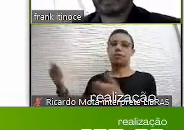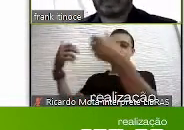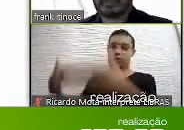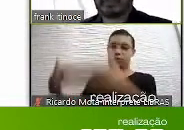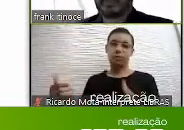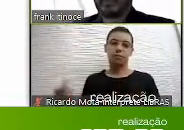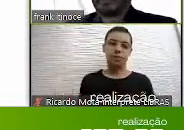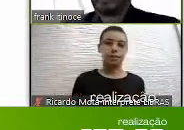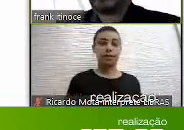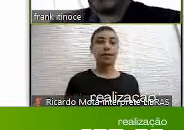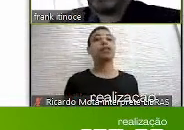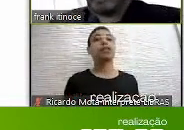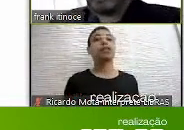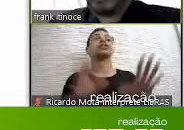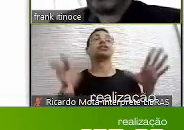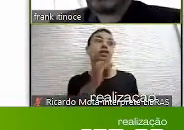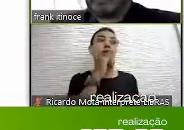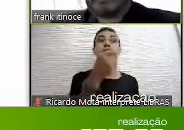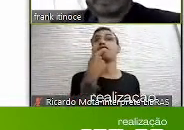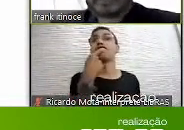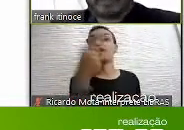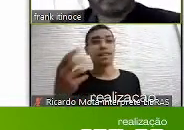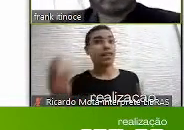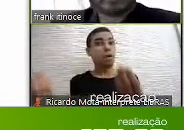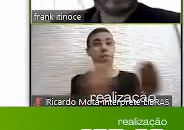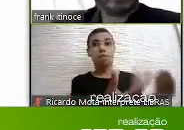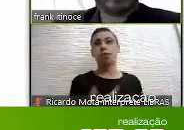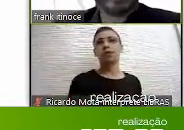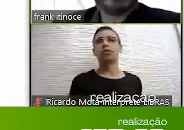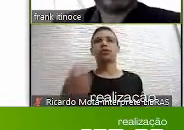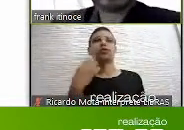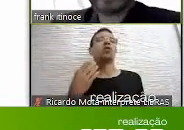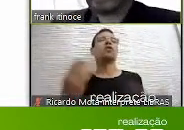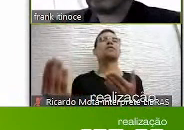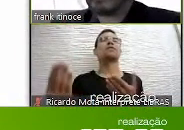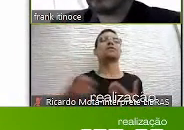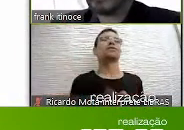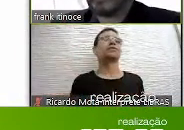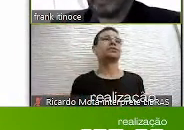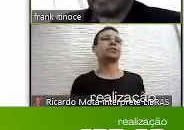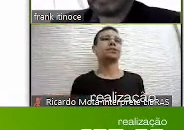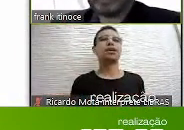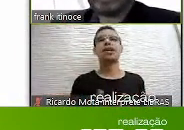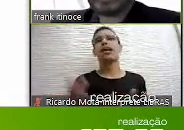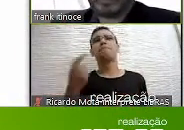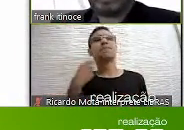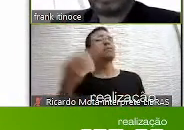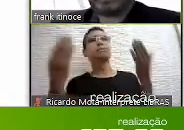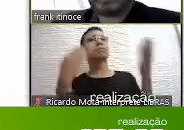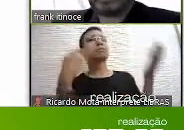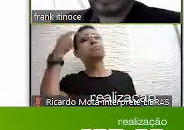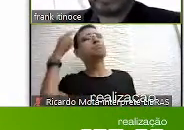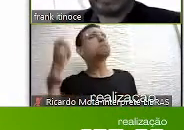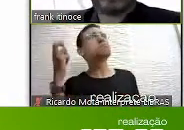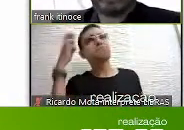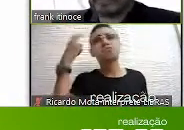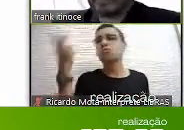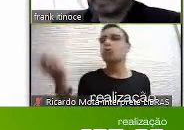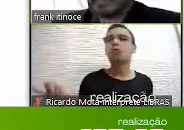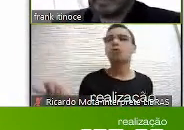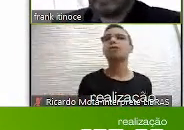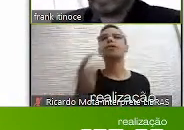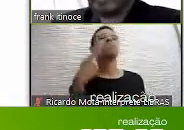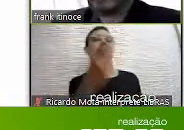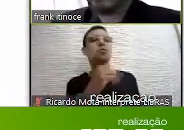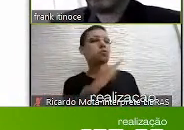Gente, falei muito. Dúvidas técnicas, procurem o site do Corpo de Bombeiros, né? A gente, na época que eu estava na ativa, e o pessoal que